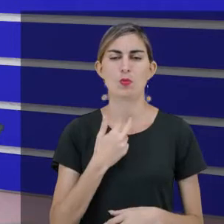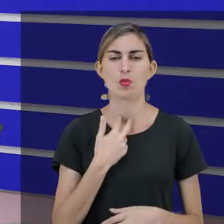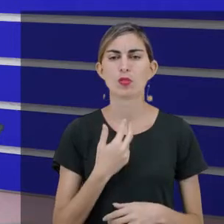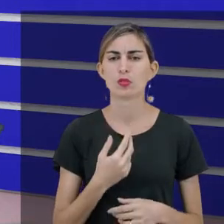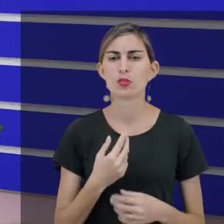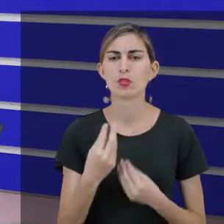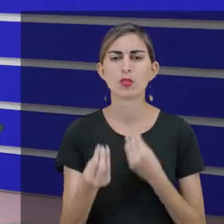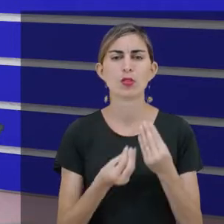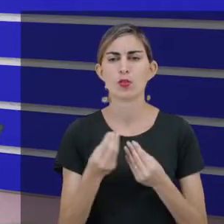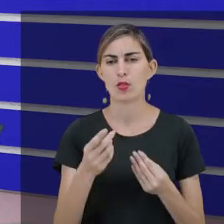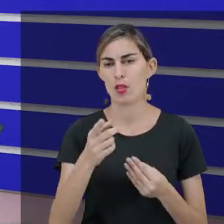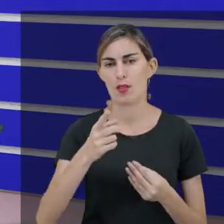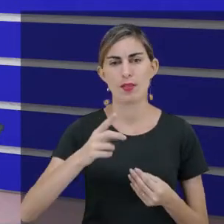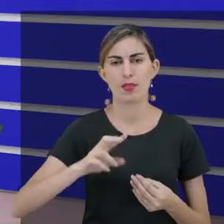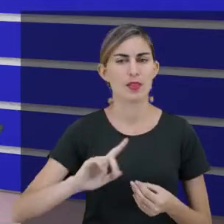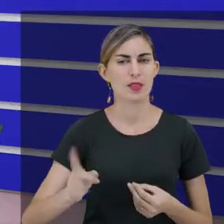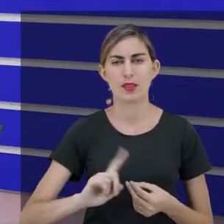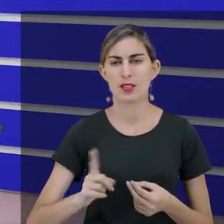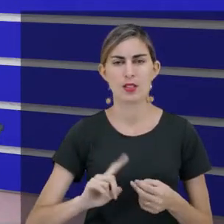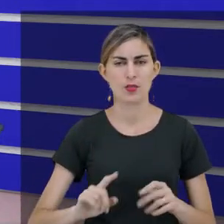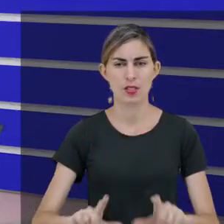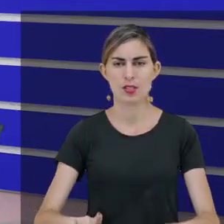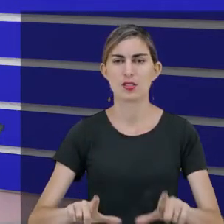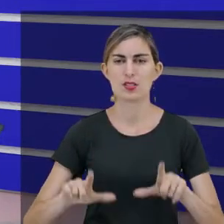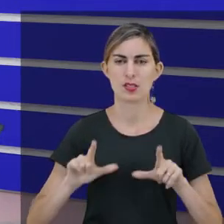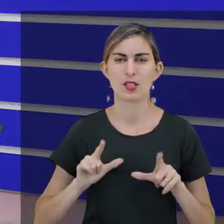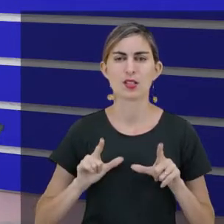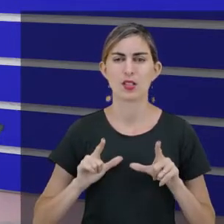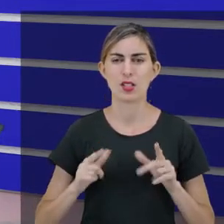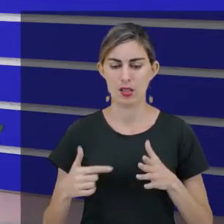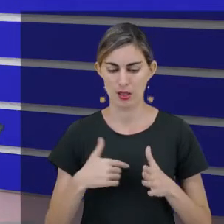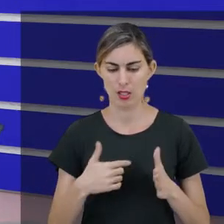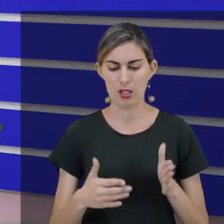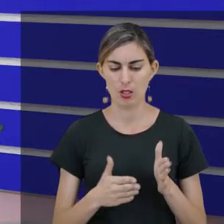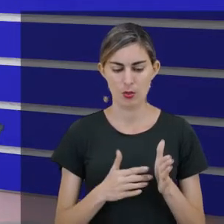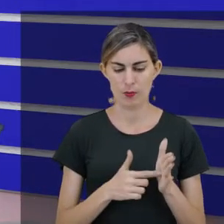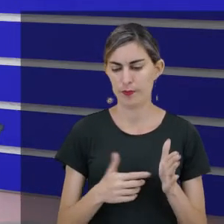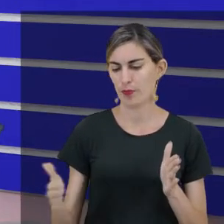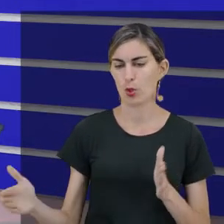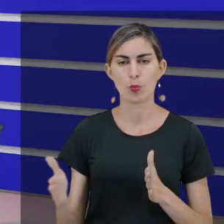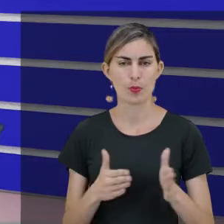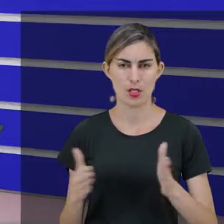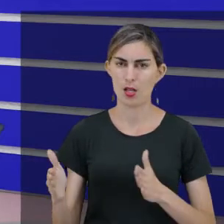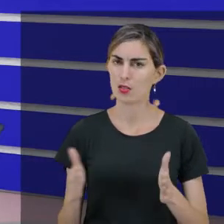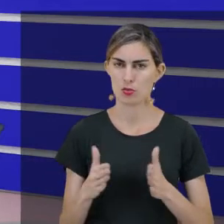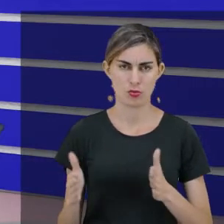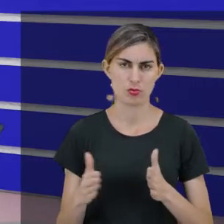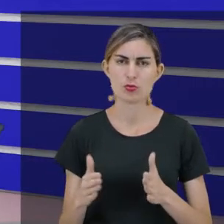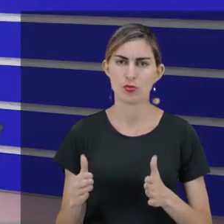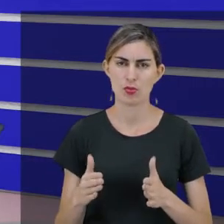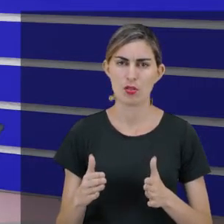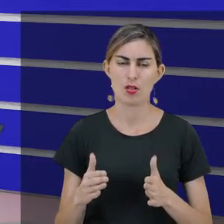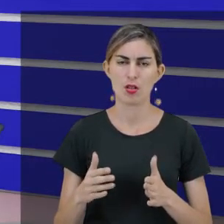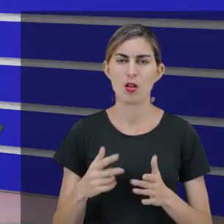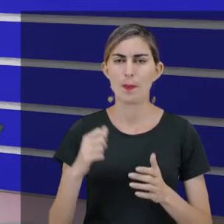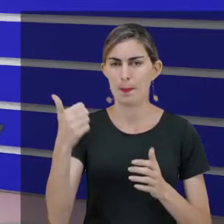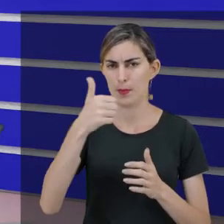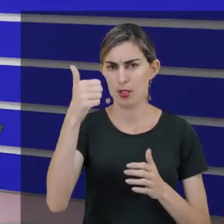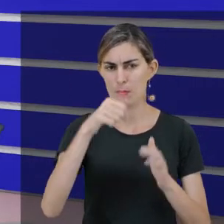maneira? Não, a certificação ela tem um prazo de validade. Então você faz uma primeira